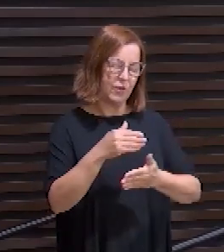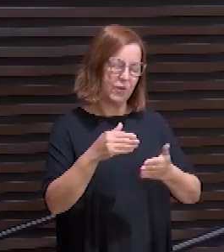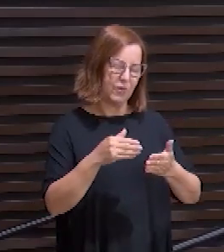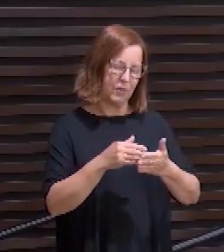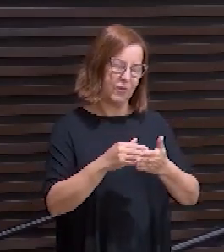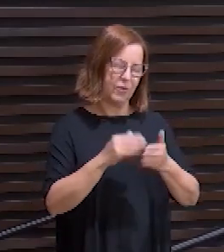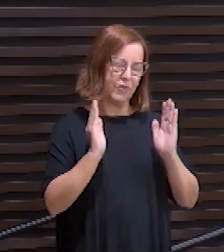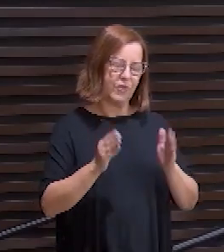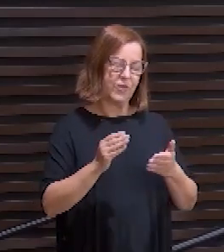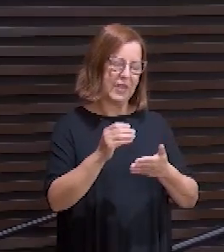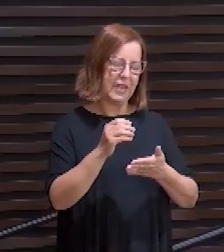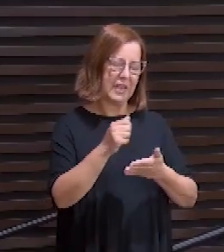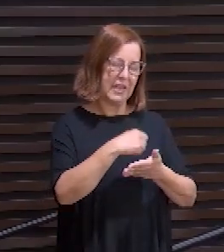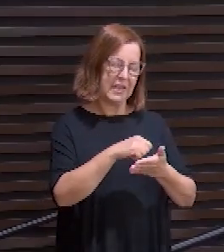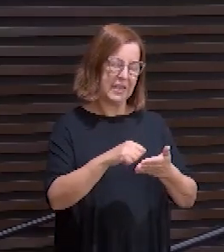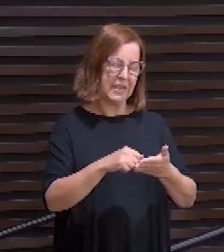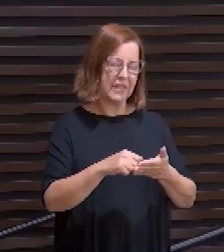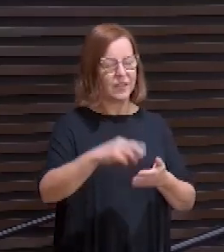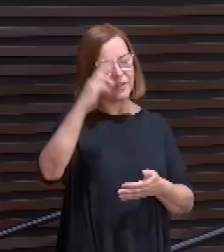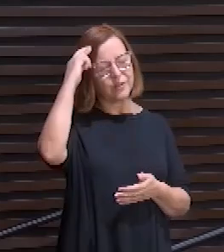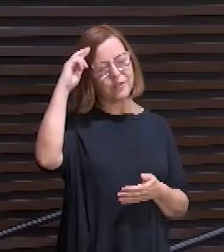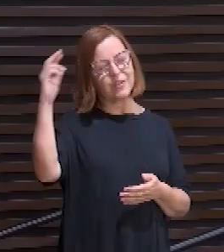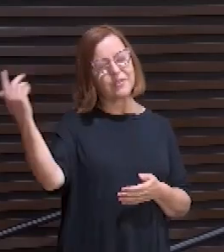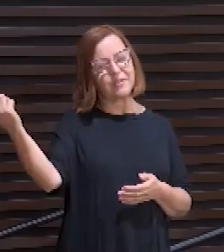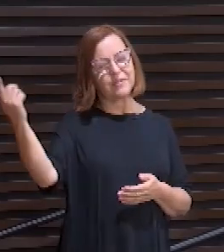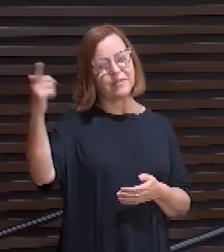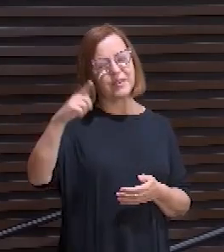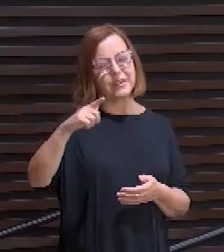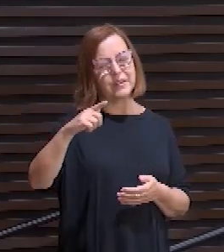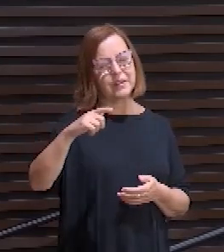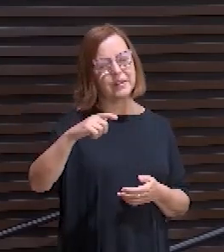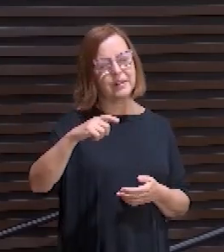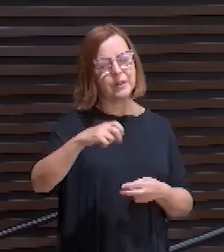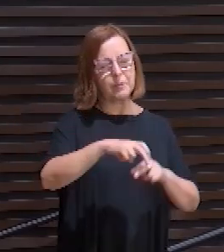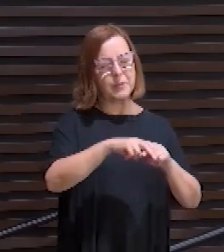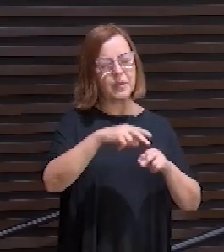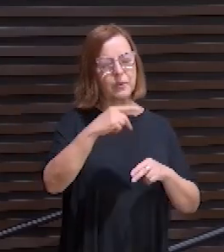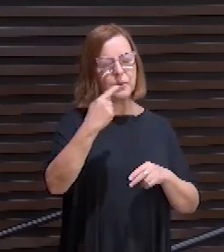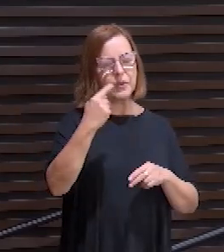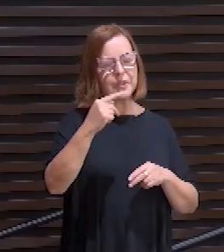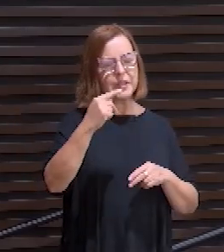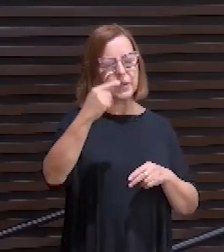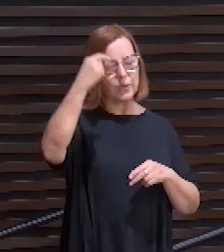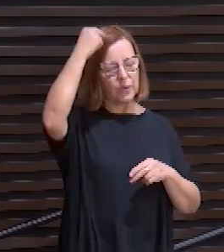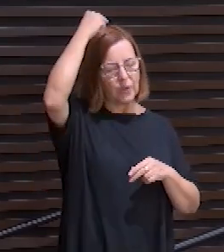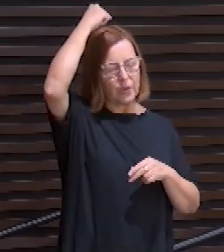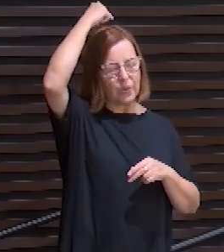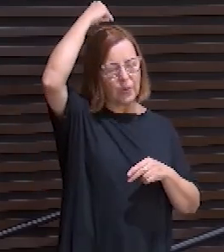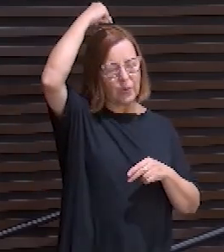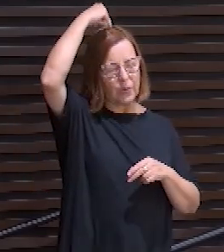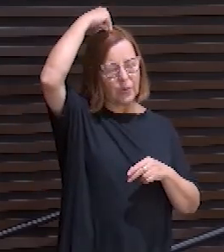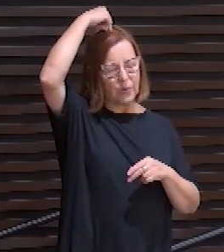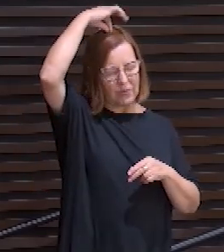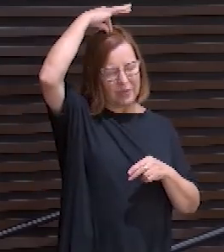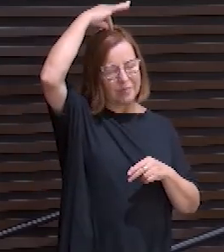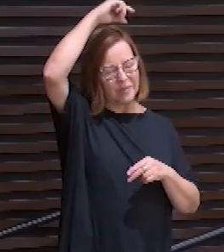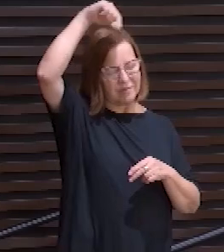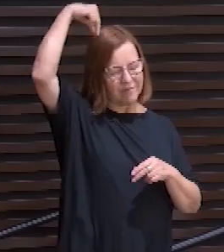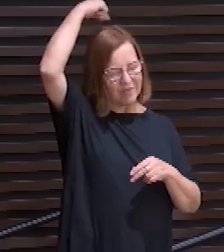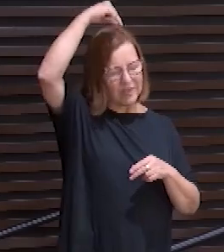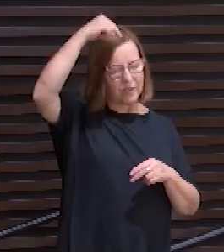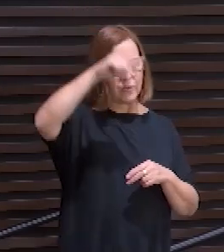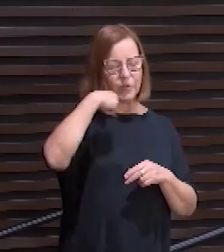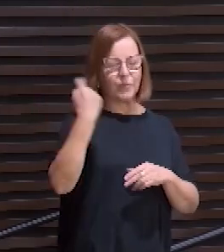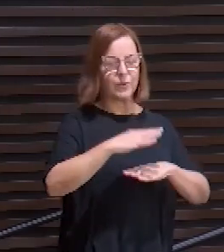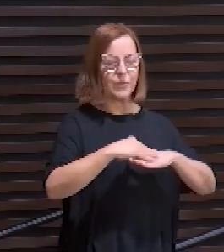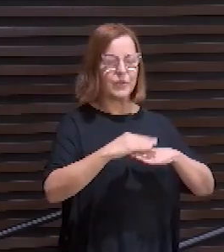escrito, que o Senhor venha, pelo Teu Santo Espírito, nos consolar pelas